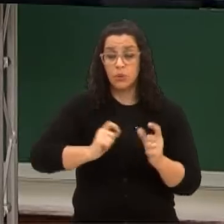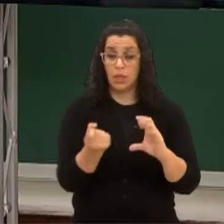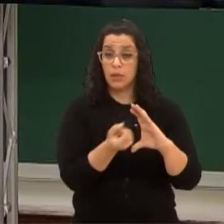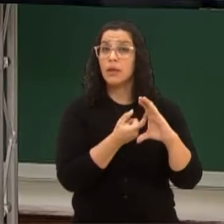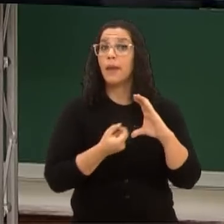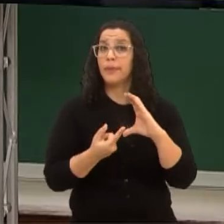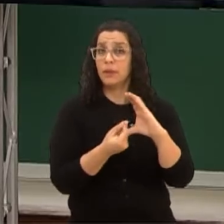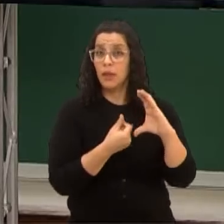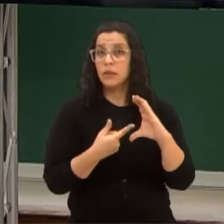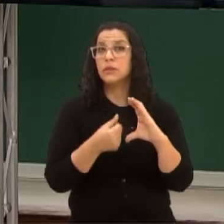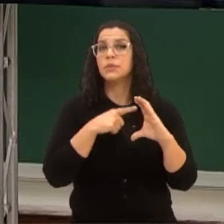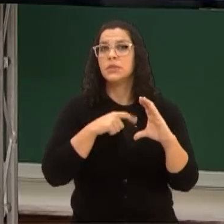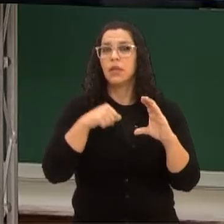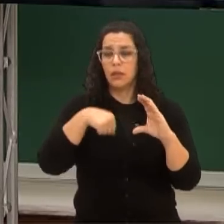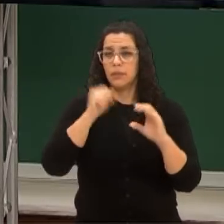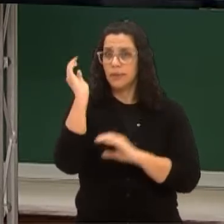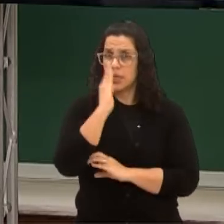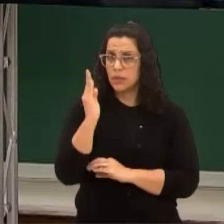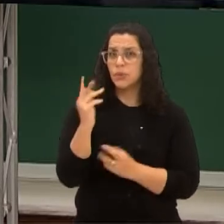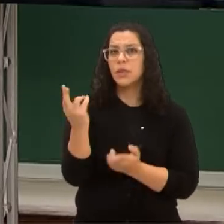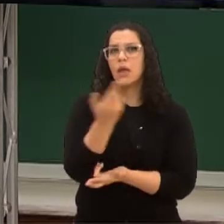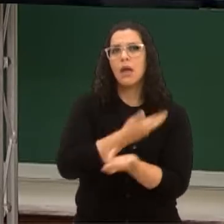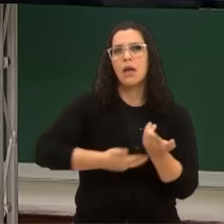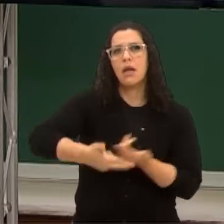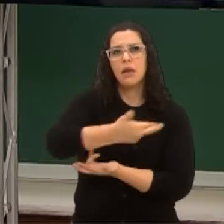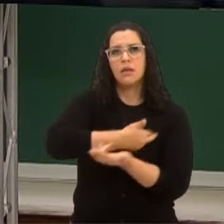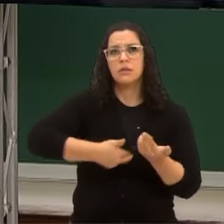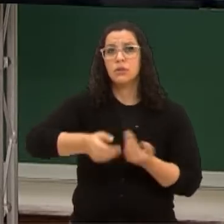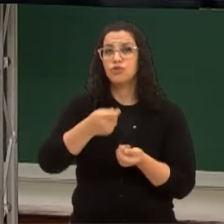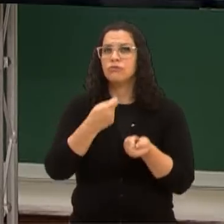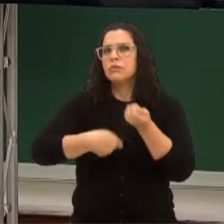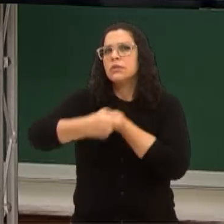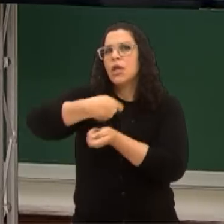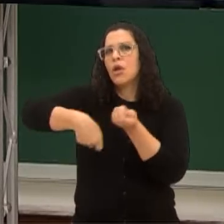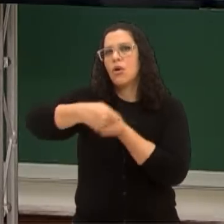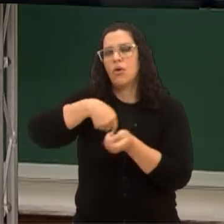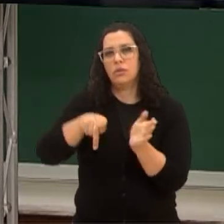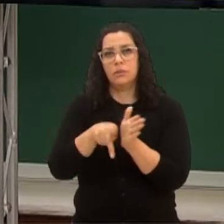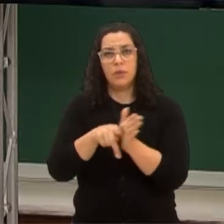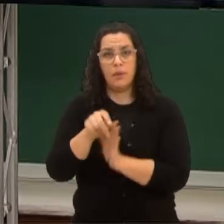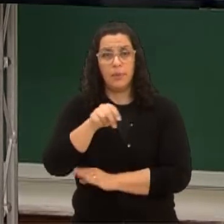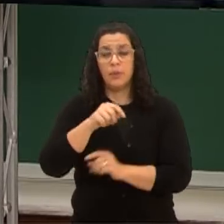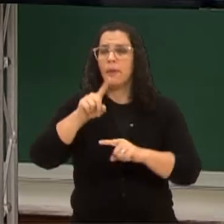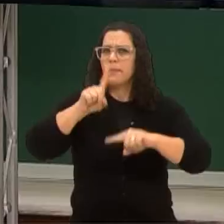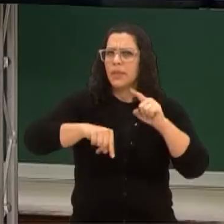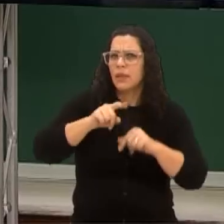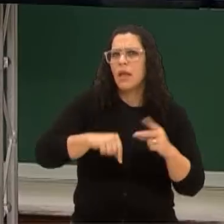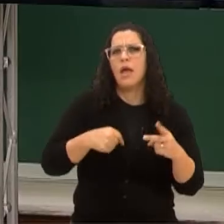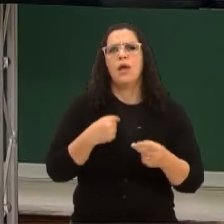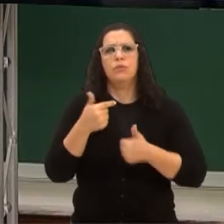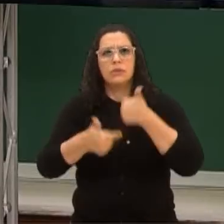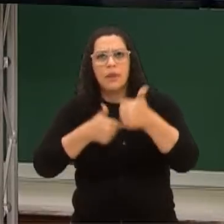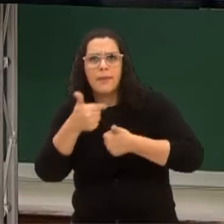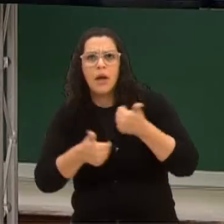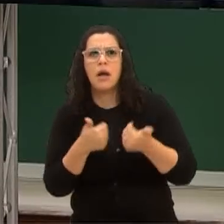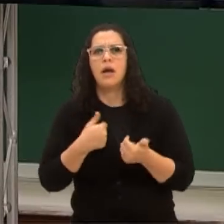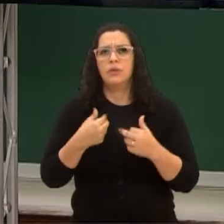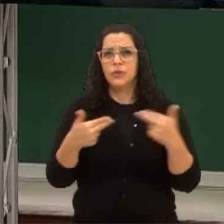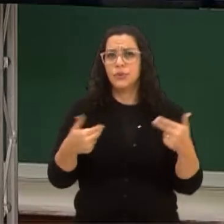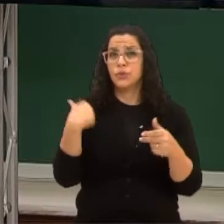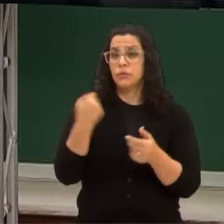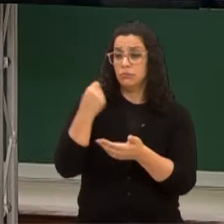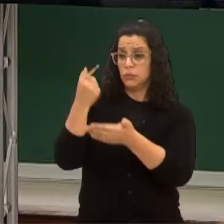capitalista e estabelece relações comerciais. Além do comércio, dos produtos, dos itens, dos serviços que a gente